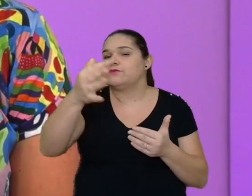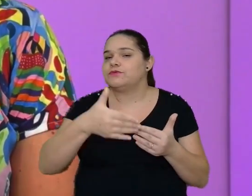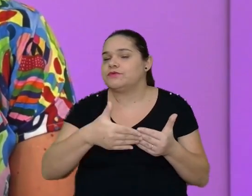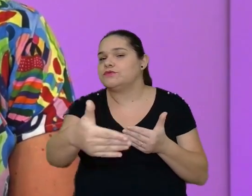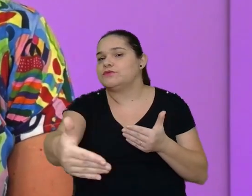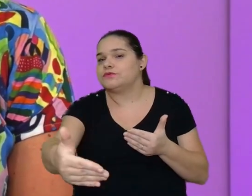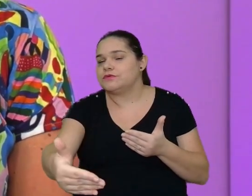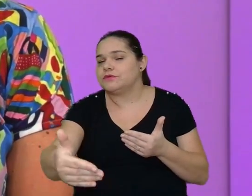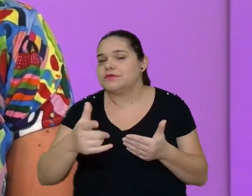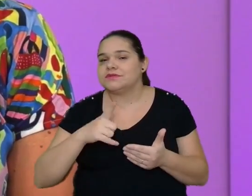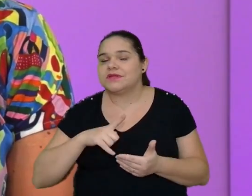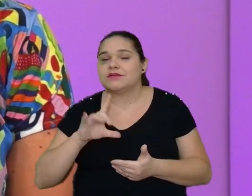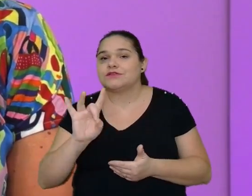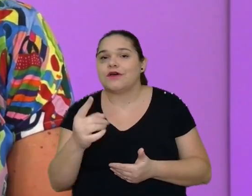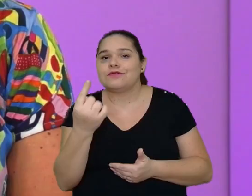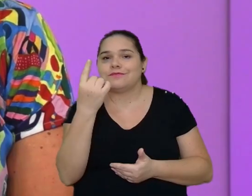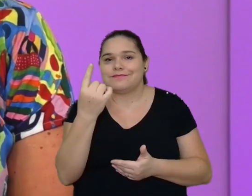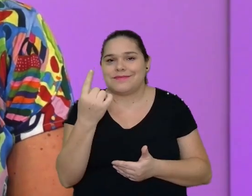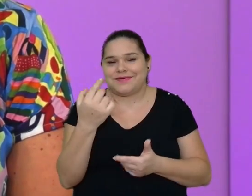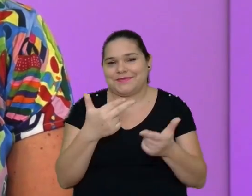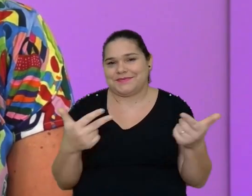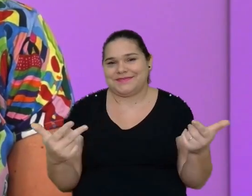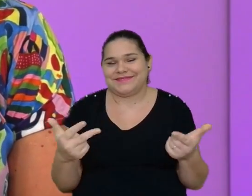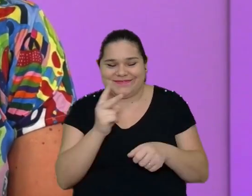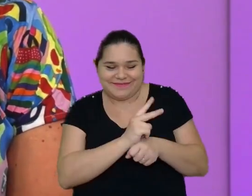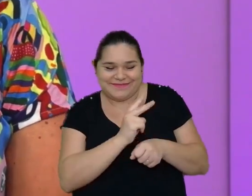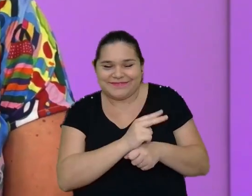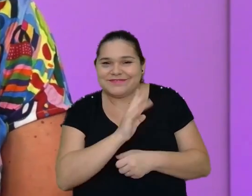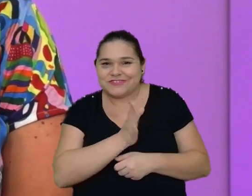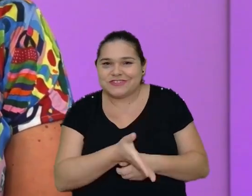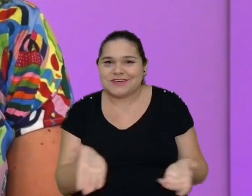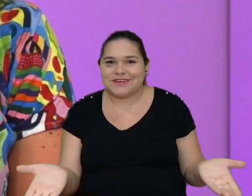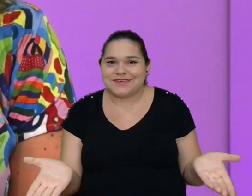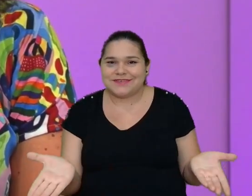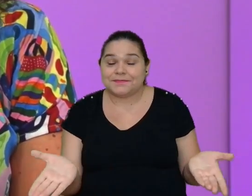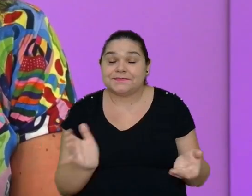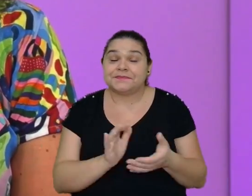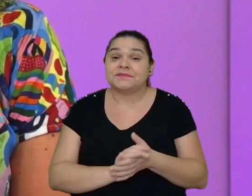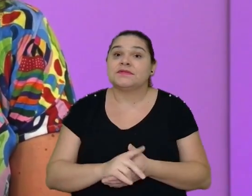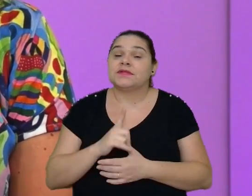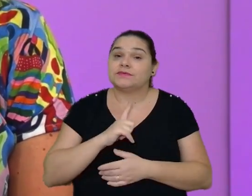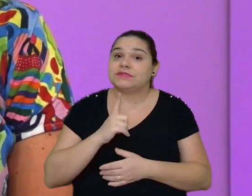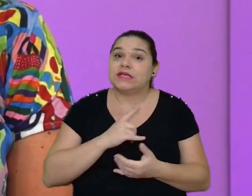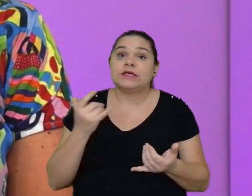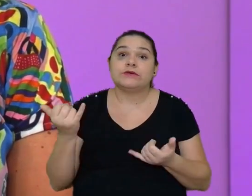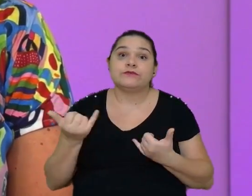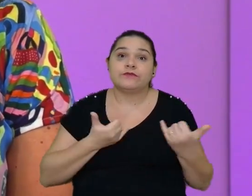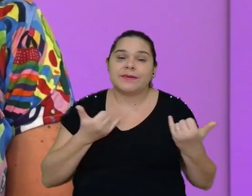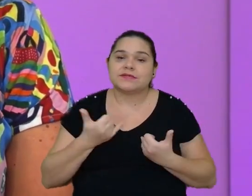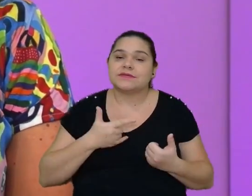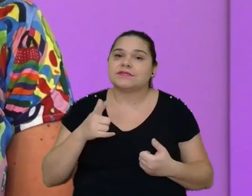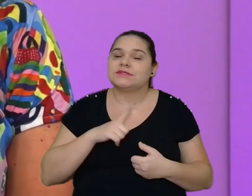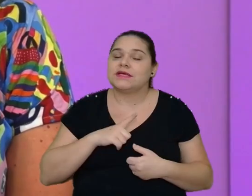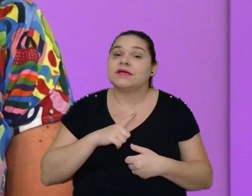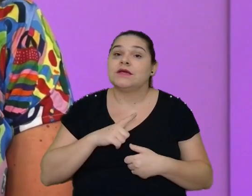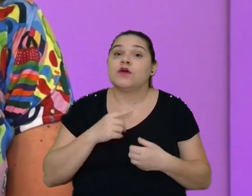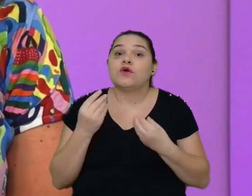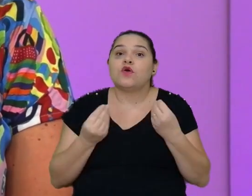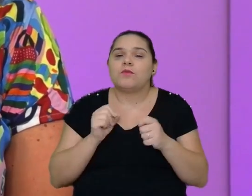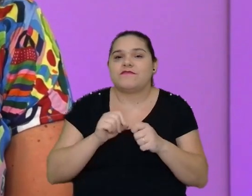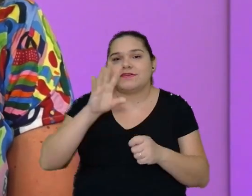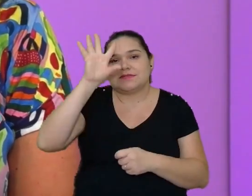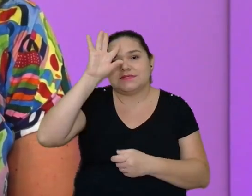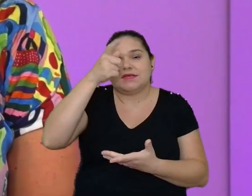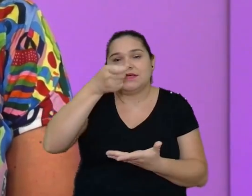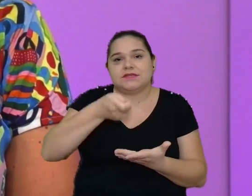tenho ali uma preservação. Então, eu acho que a gente ter informação e ter meios de tomar essas decisões de forma melhor, mais